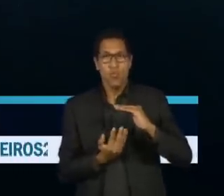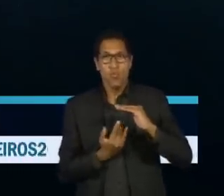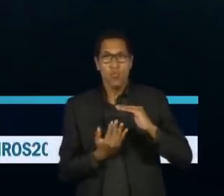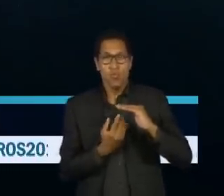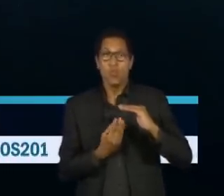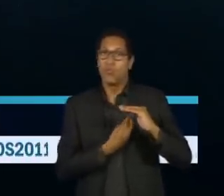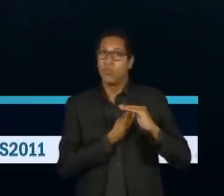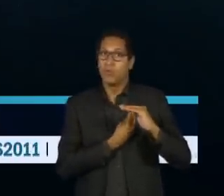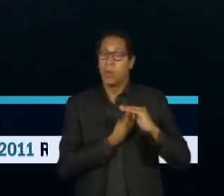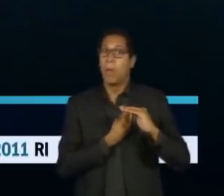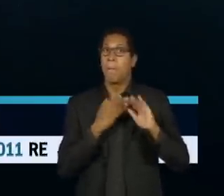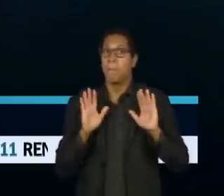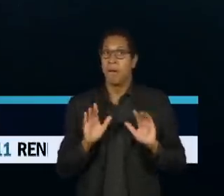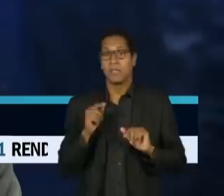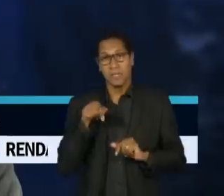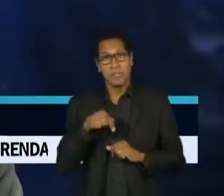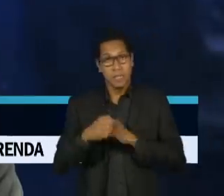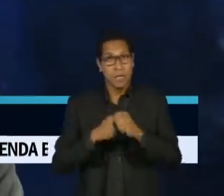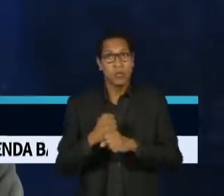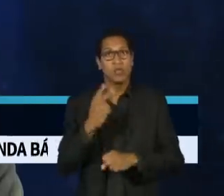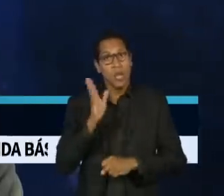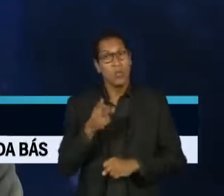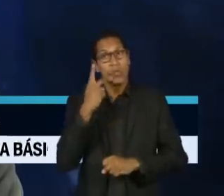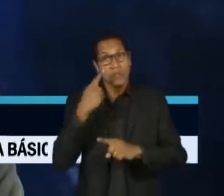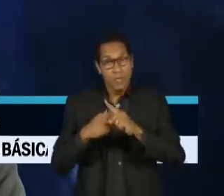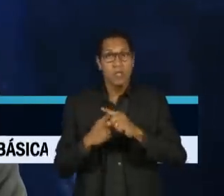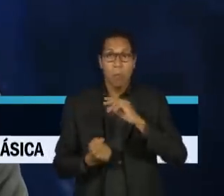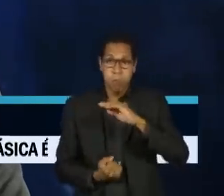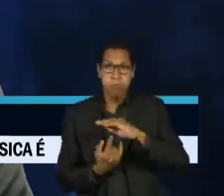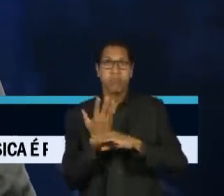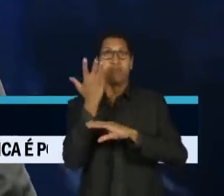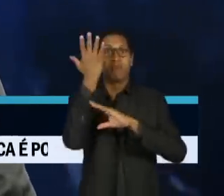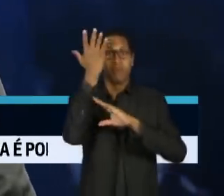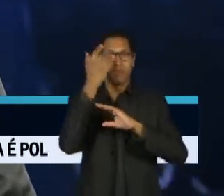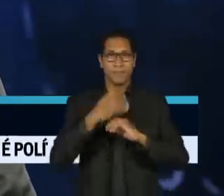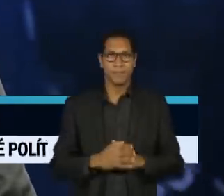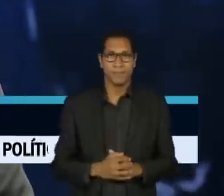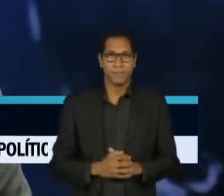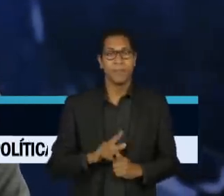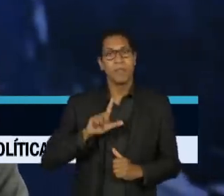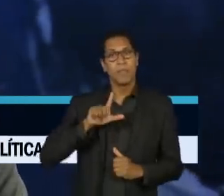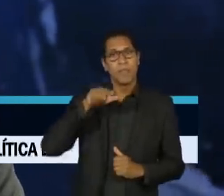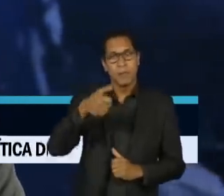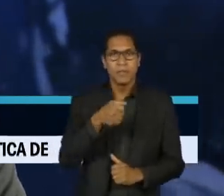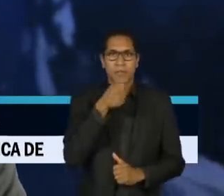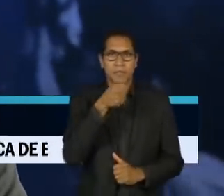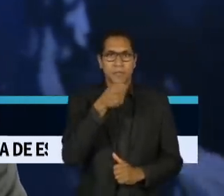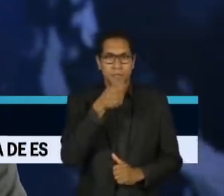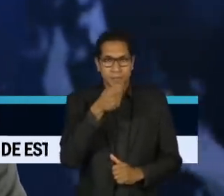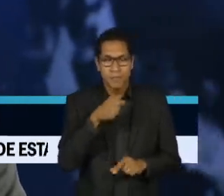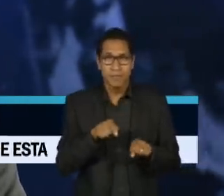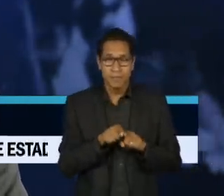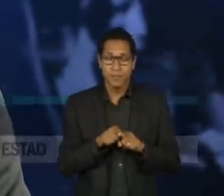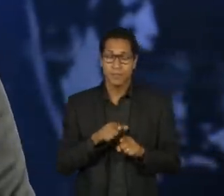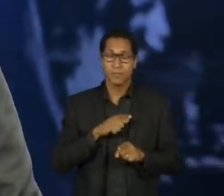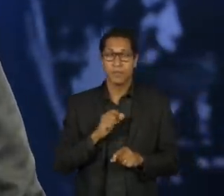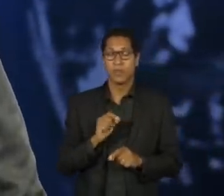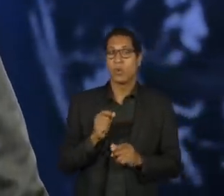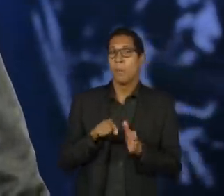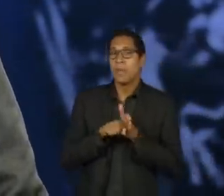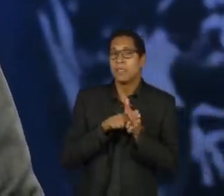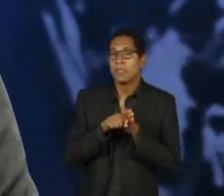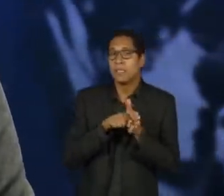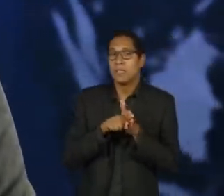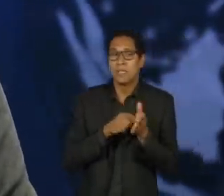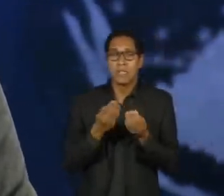vulcão entra em erupção. Veja daqui a pouco uma entrevista exclusiva com o epidemiologista Paulo Basta sobre pesquisa